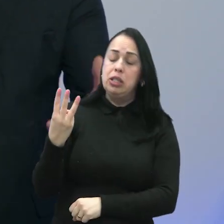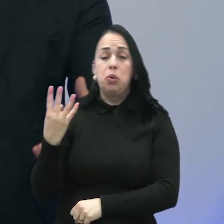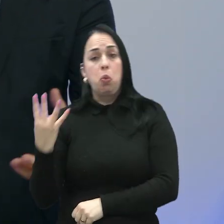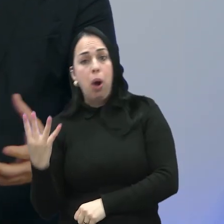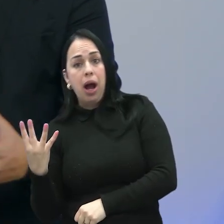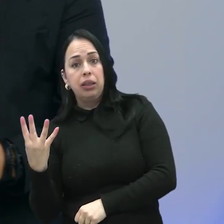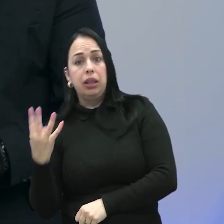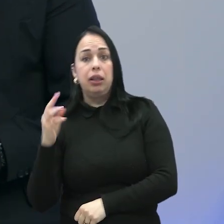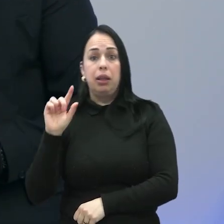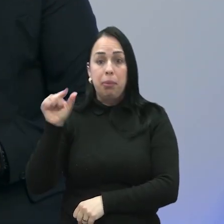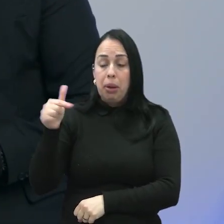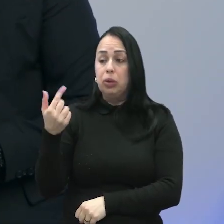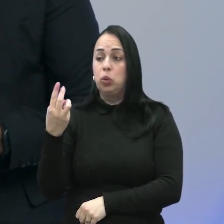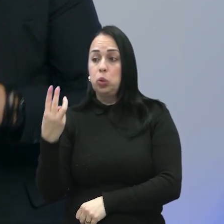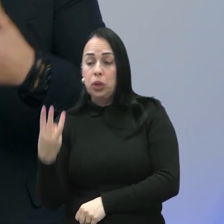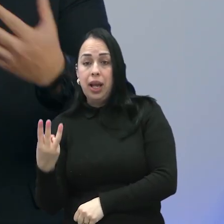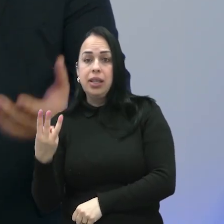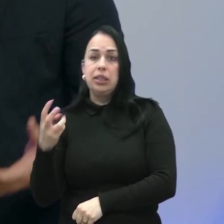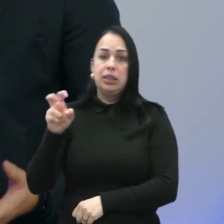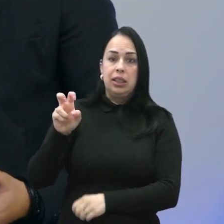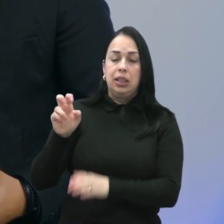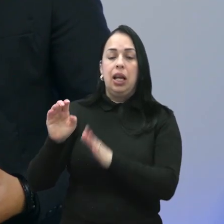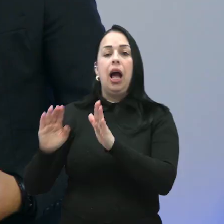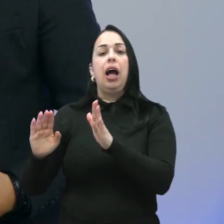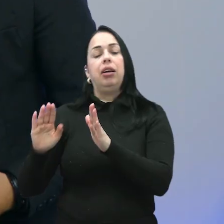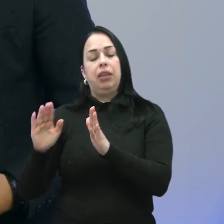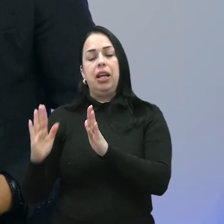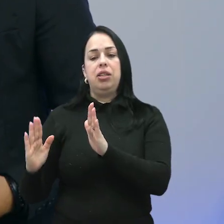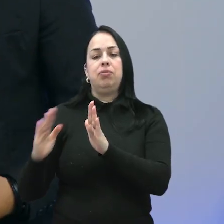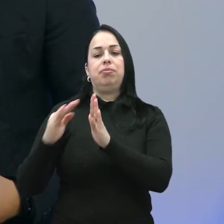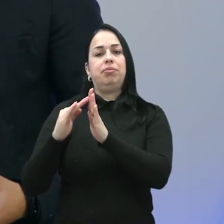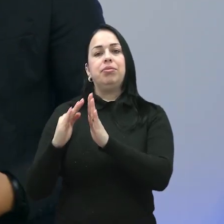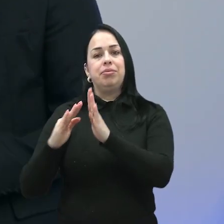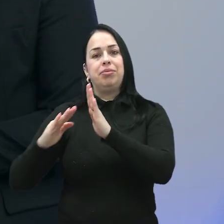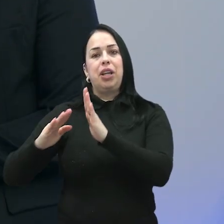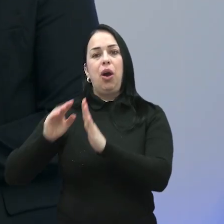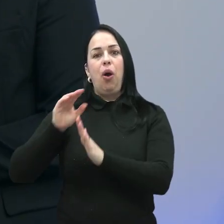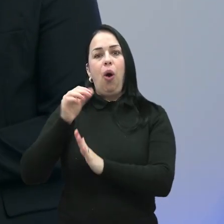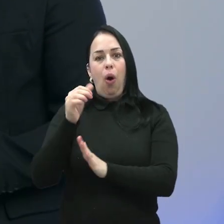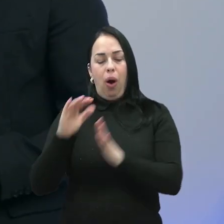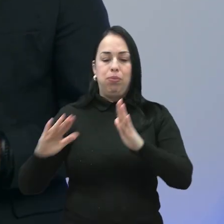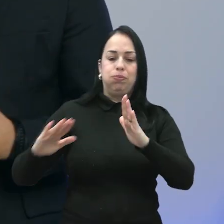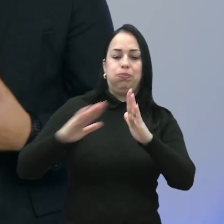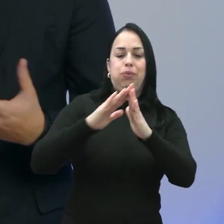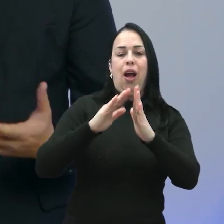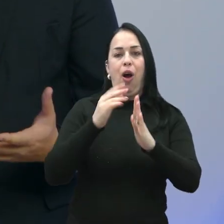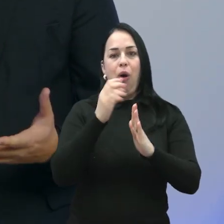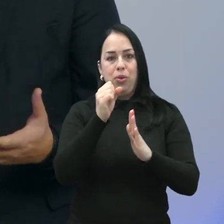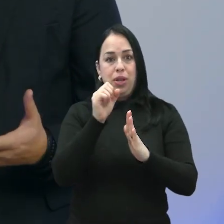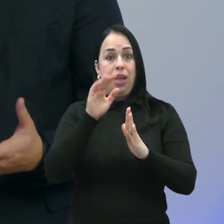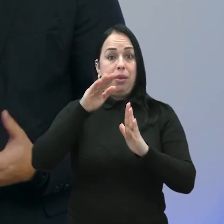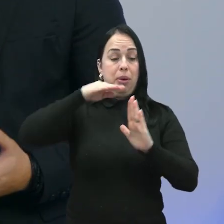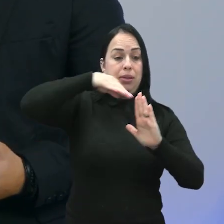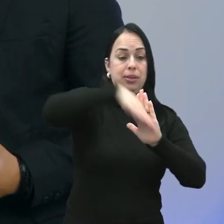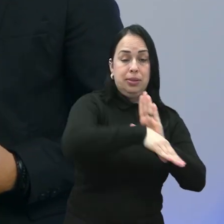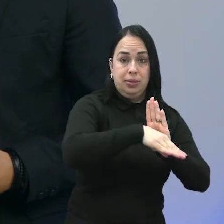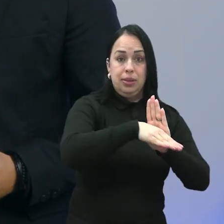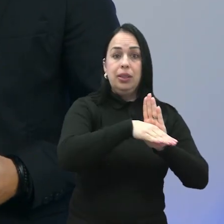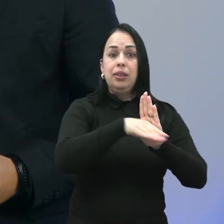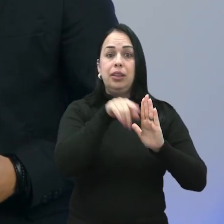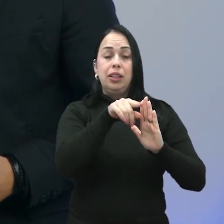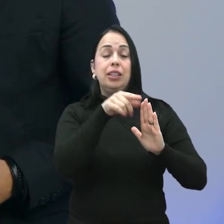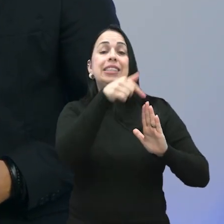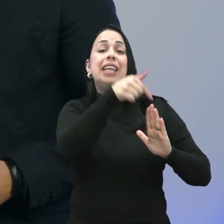depois 4, voltaram a ser 3, passou para 5, até aqui chegar assim no 11. E depois uma queda, olha só,